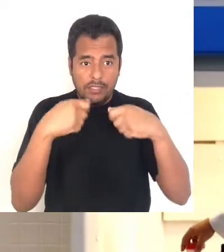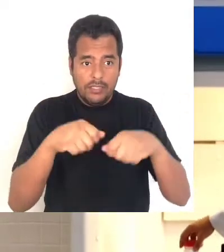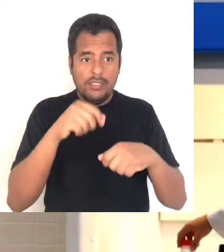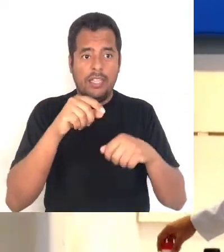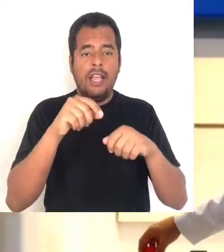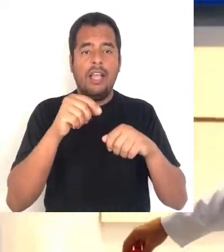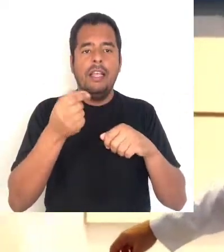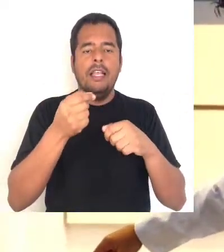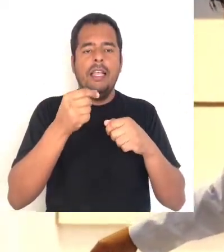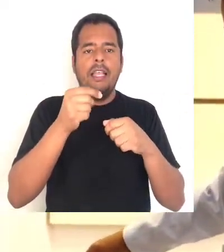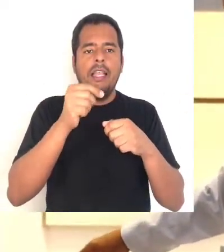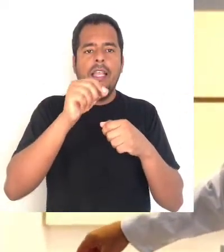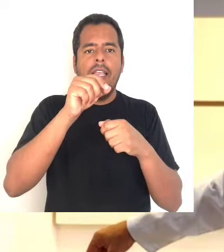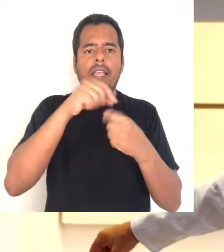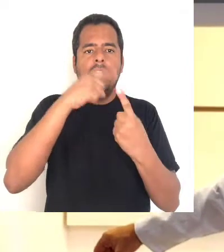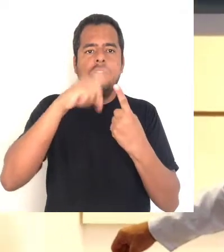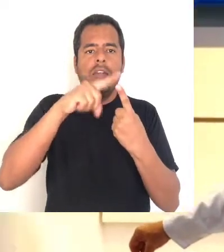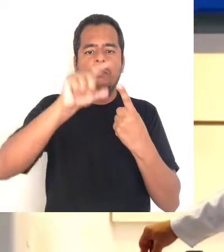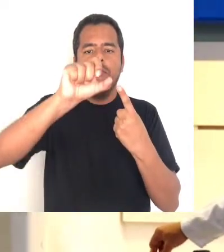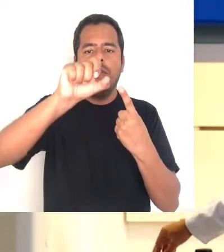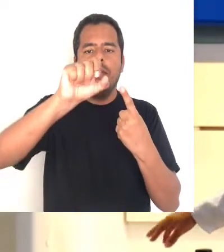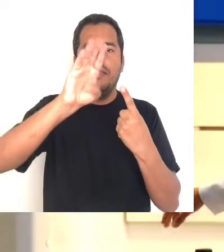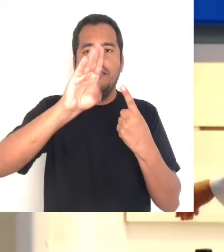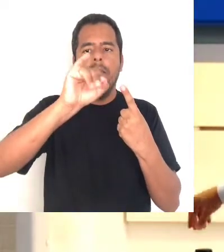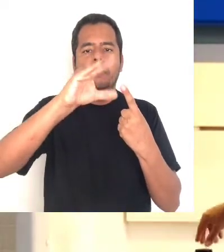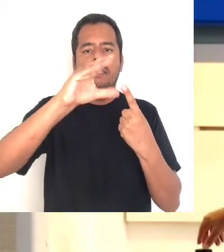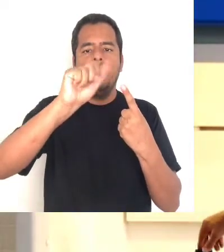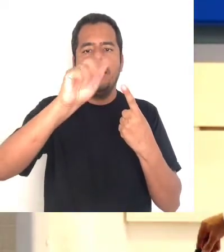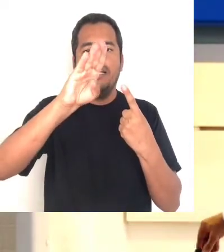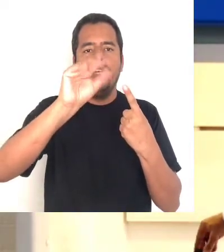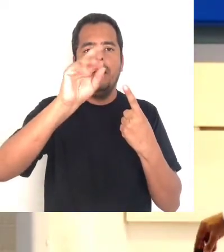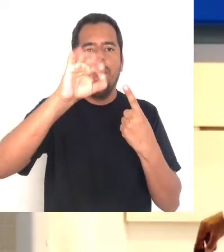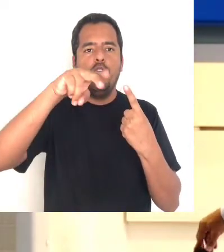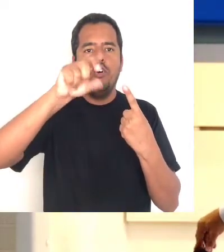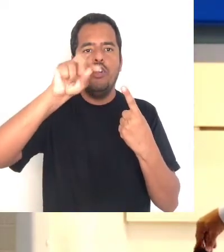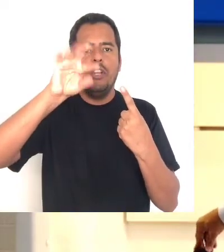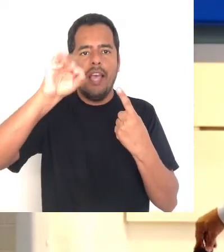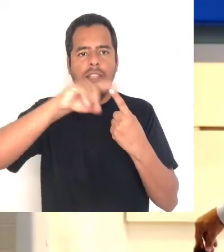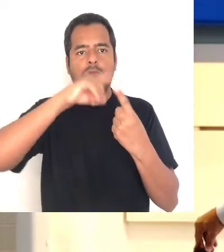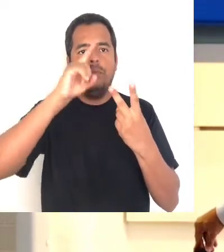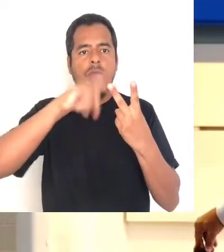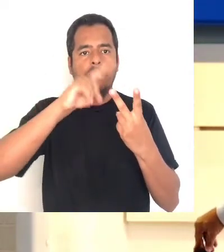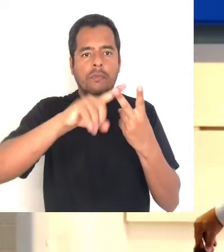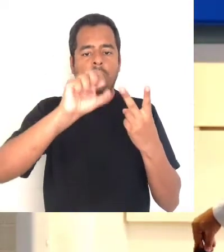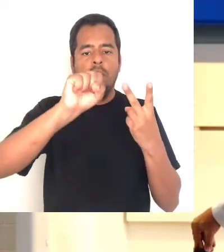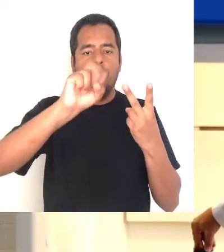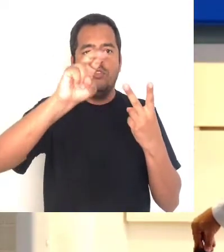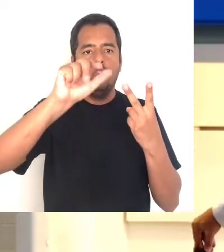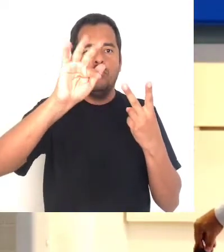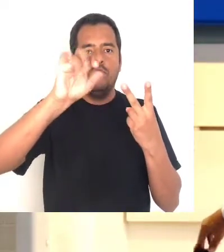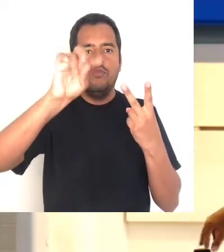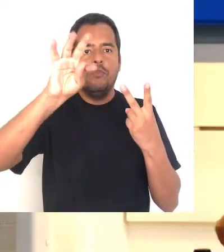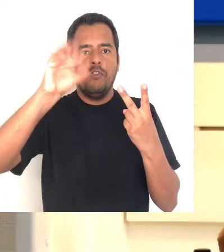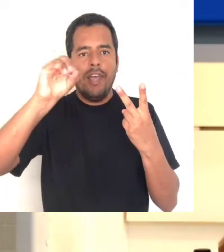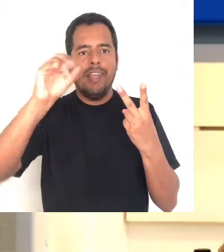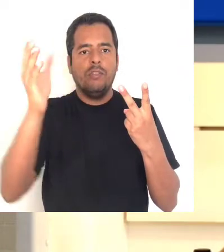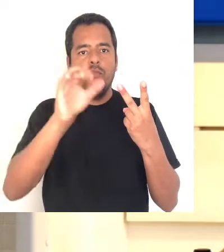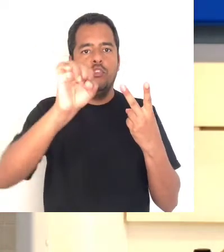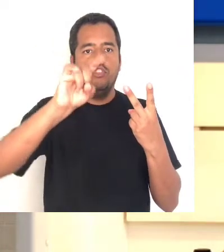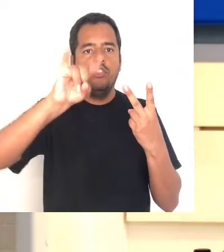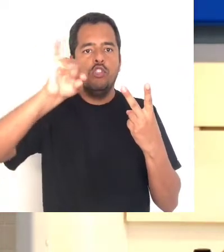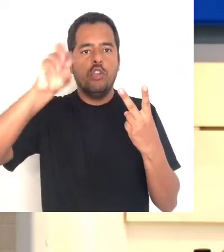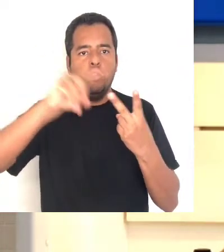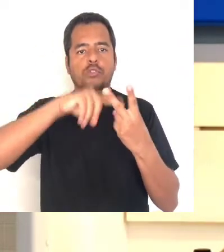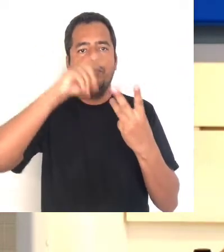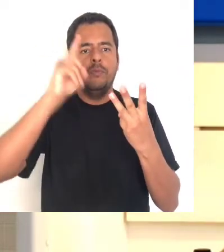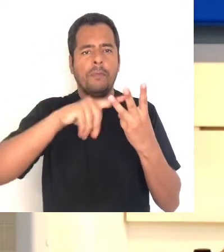uma solução de bicarbonato de sódio 10%. Nós iremos precisar também do sulfato de sódio anidro. Nós iremos